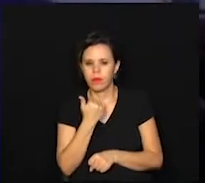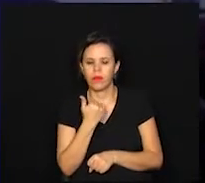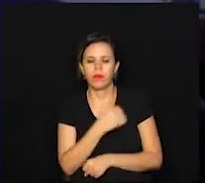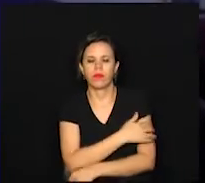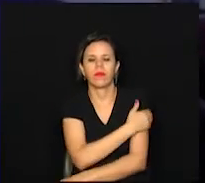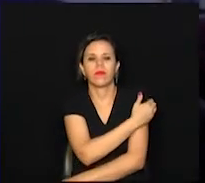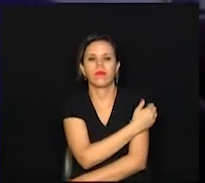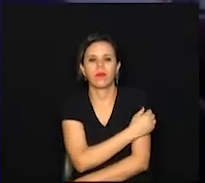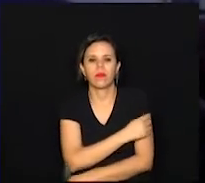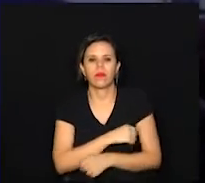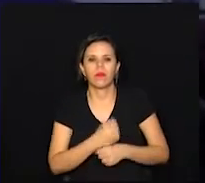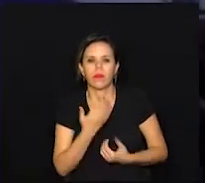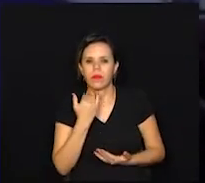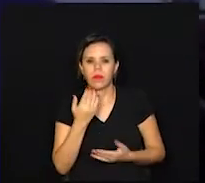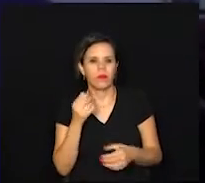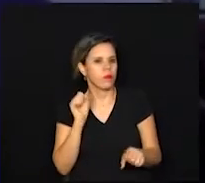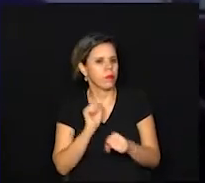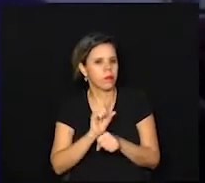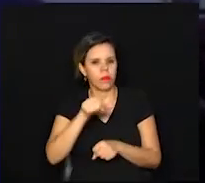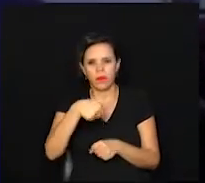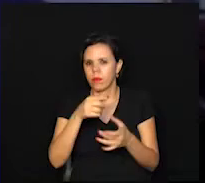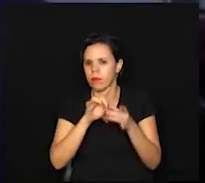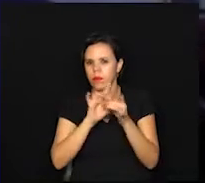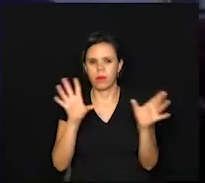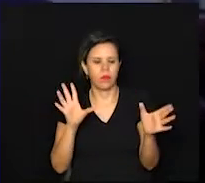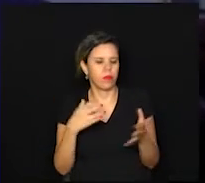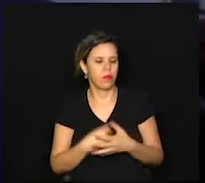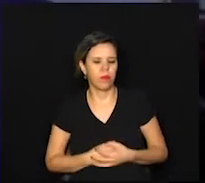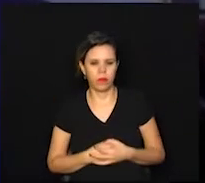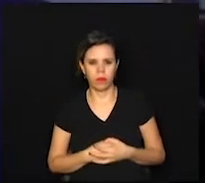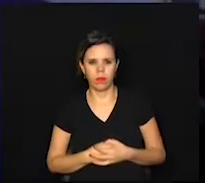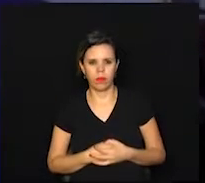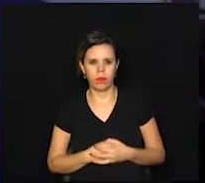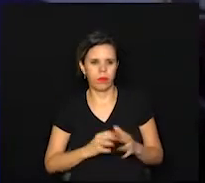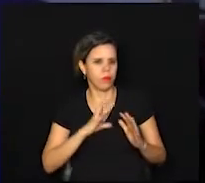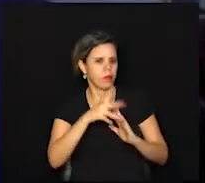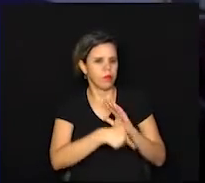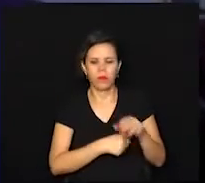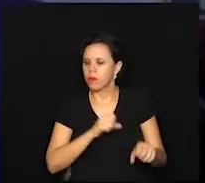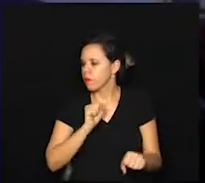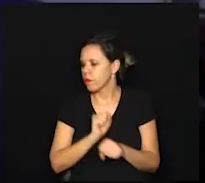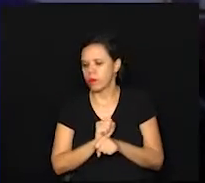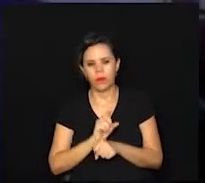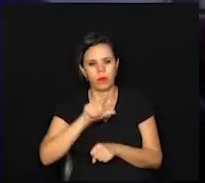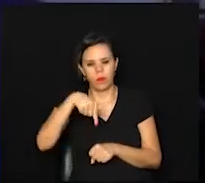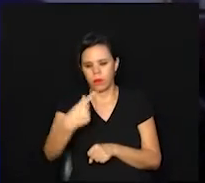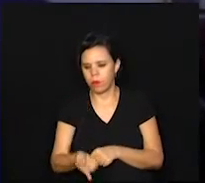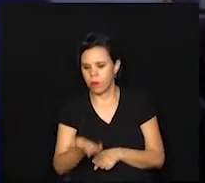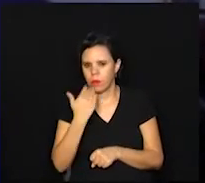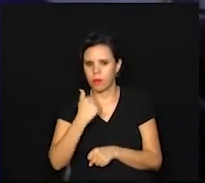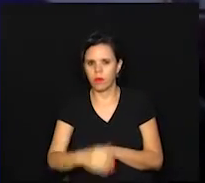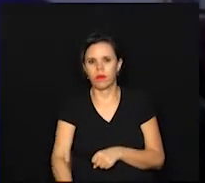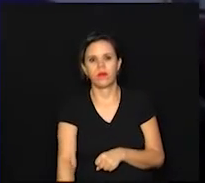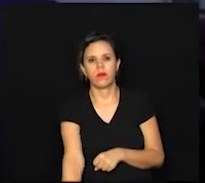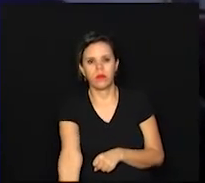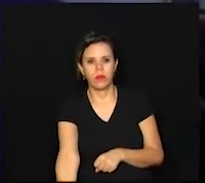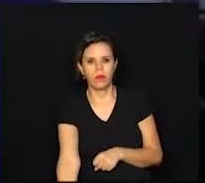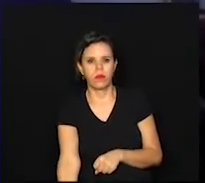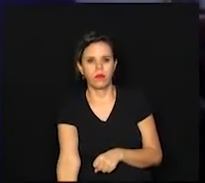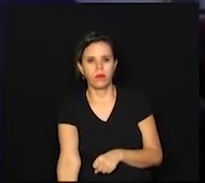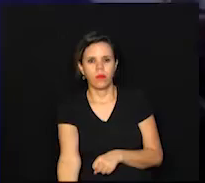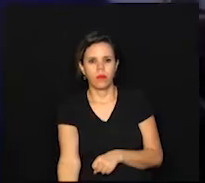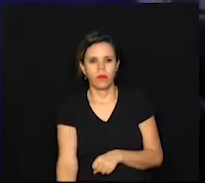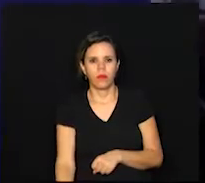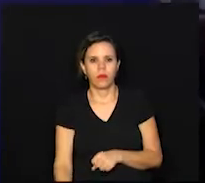sabe? Como a comida não espera para depois da liberdade. O meio ambiente não espera para depois da comida, sabe? Como o